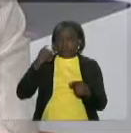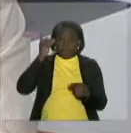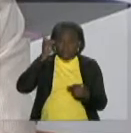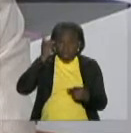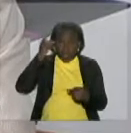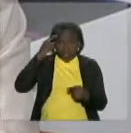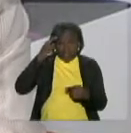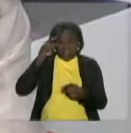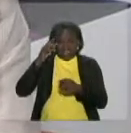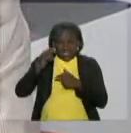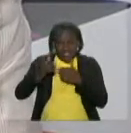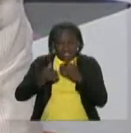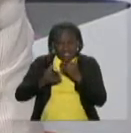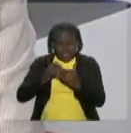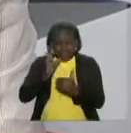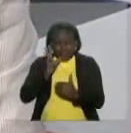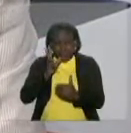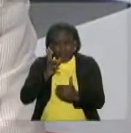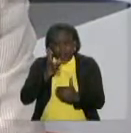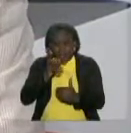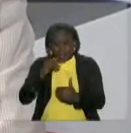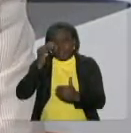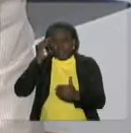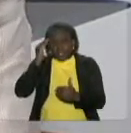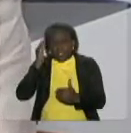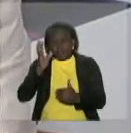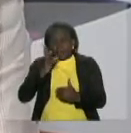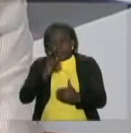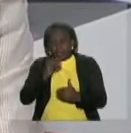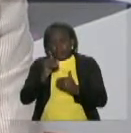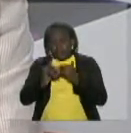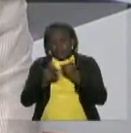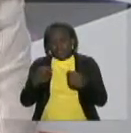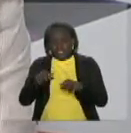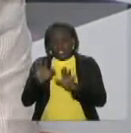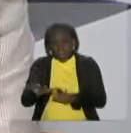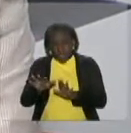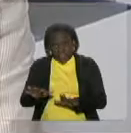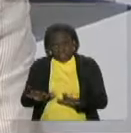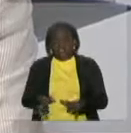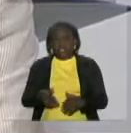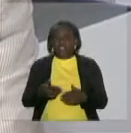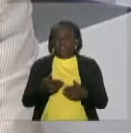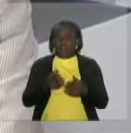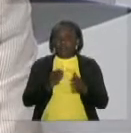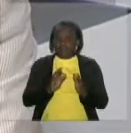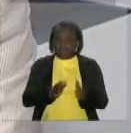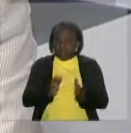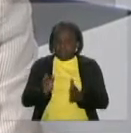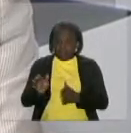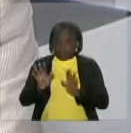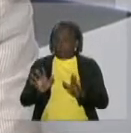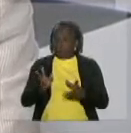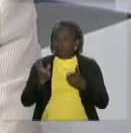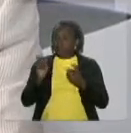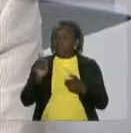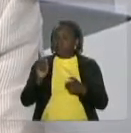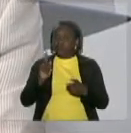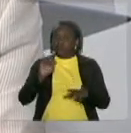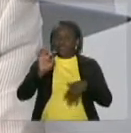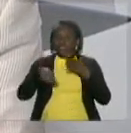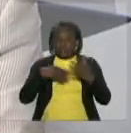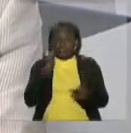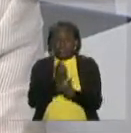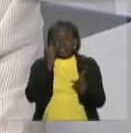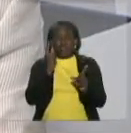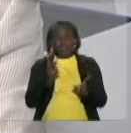um processo lógico de raciocínio, um processo cognitivo que talvez demande um ritmo diferente, um ritmo mais pausado. Só que sem